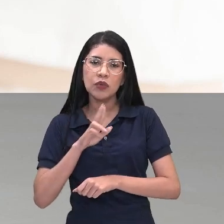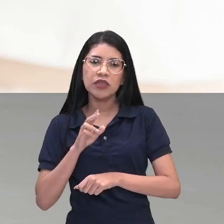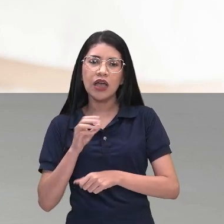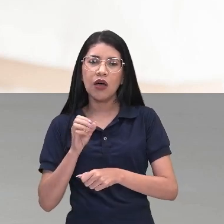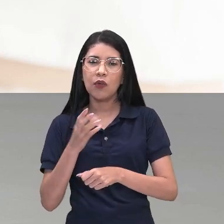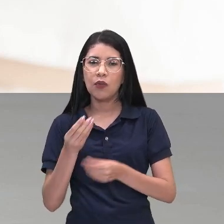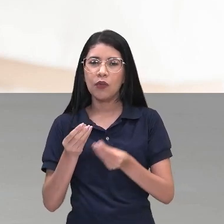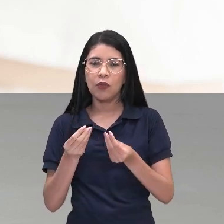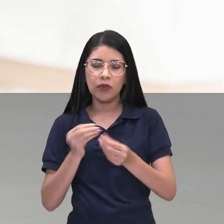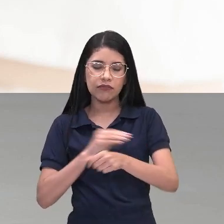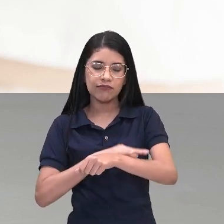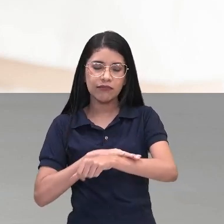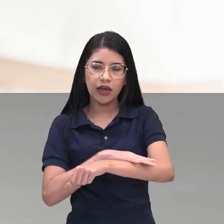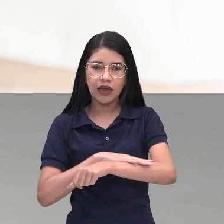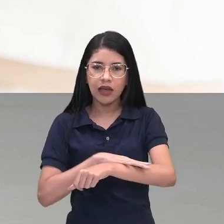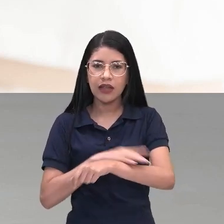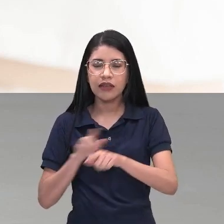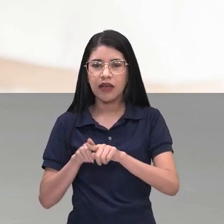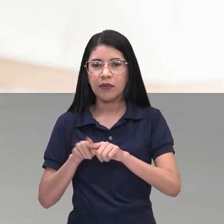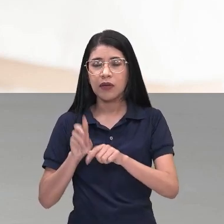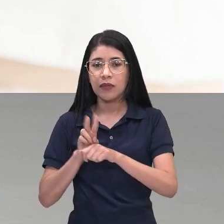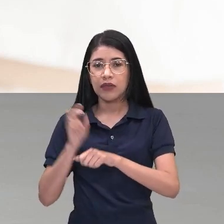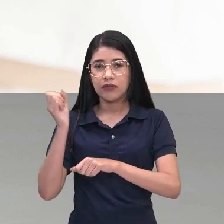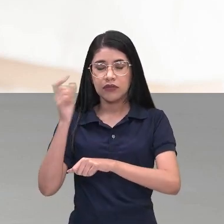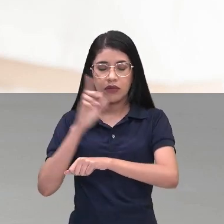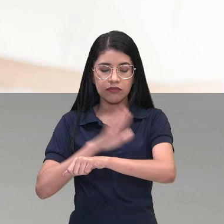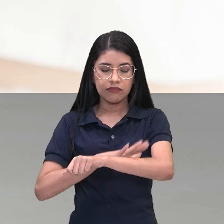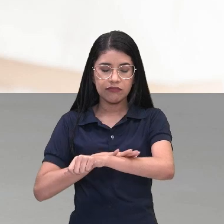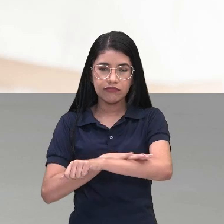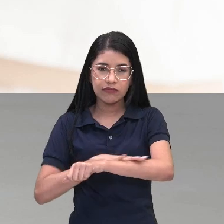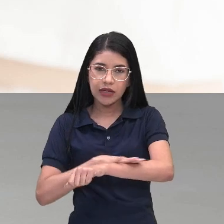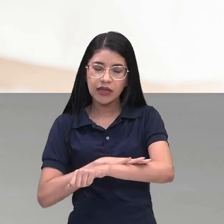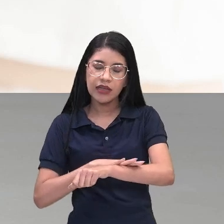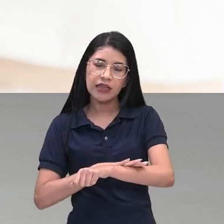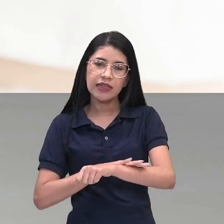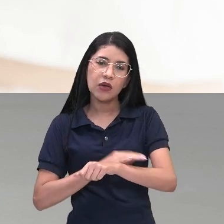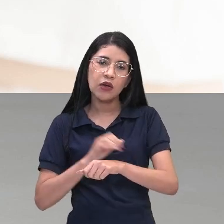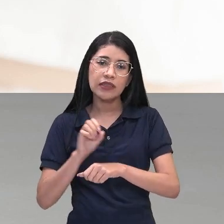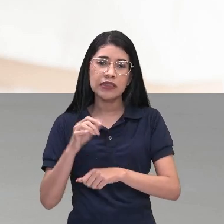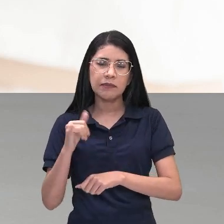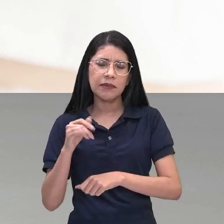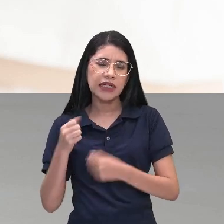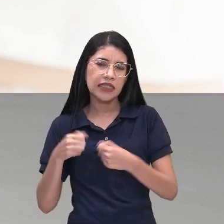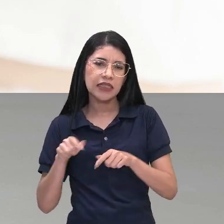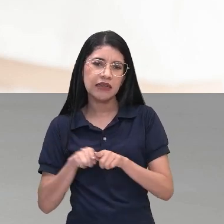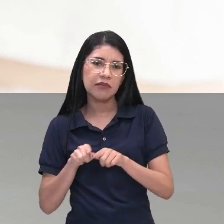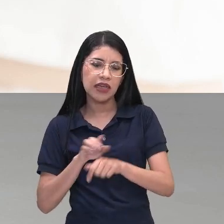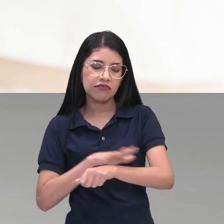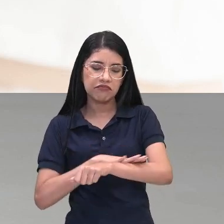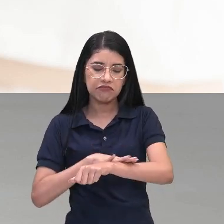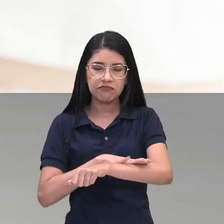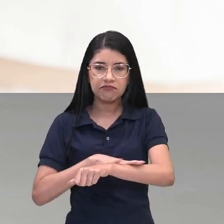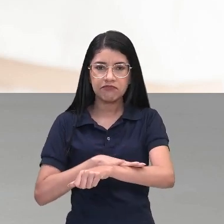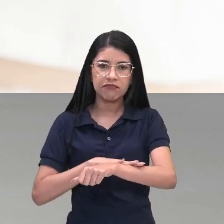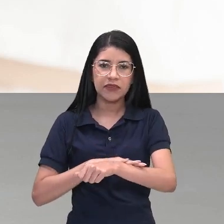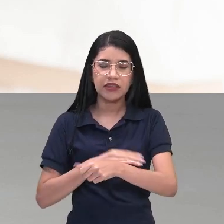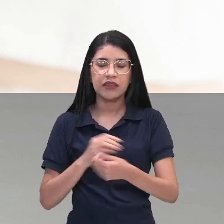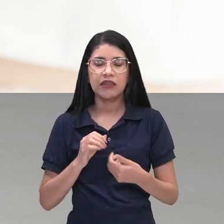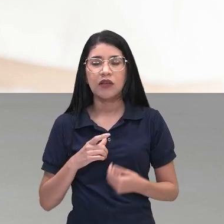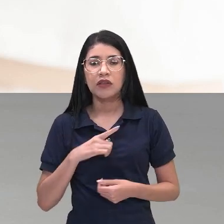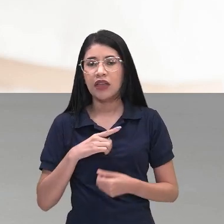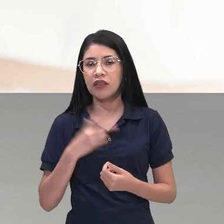hidratante, né, um protetor solar, ou até mesmo se tem alguma situação ali, a gente precisa estar em contato sempre com a nossa pele. Então a gente tem aí a nossa